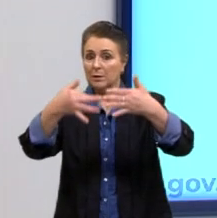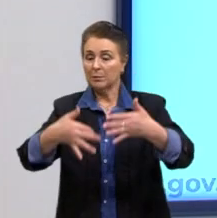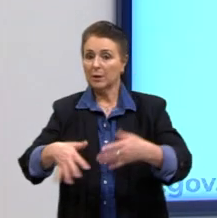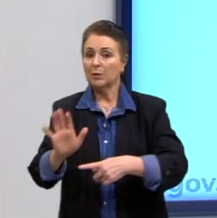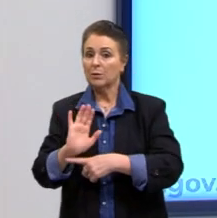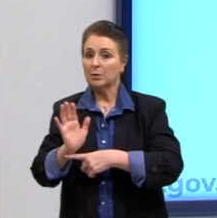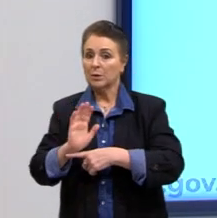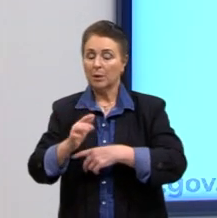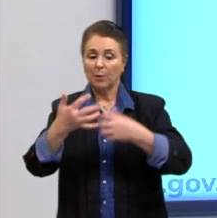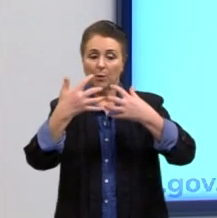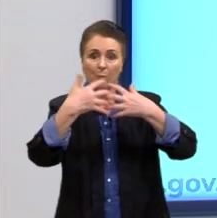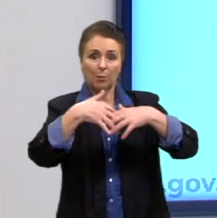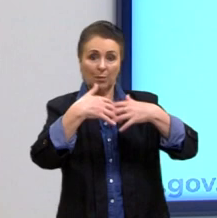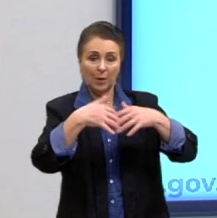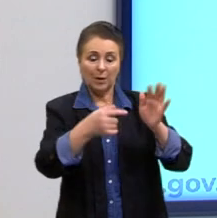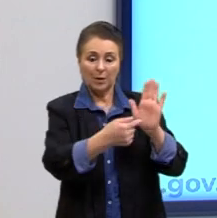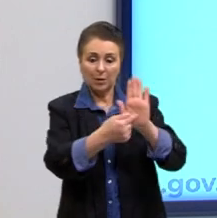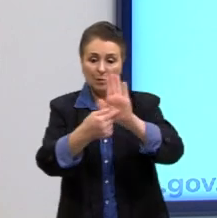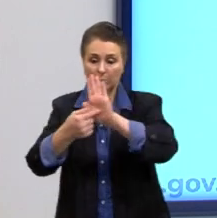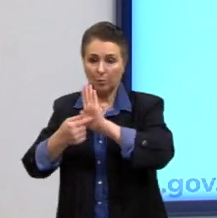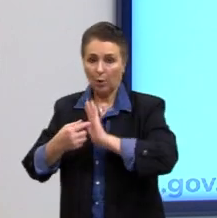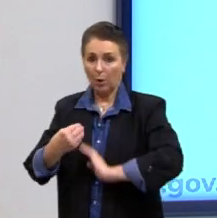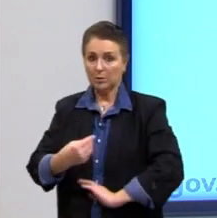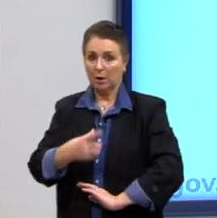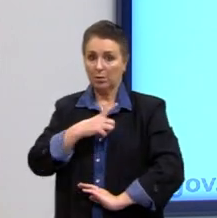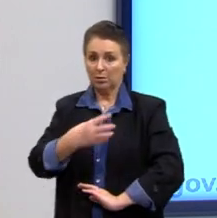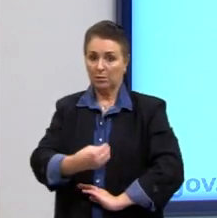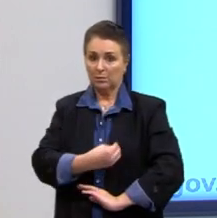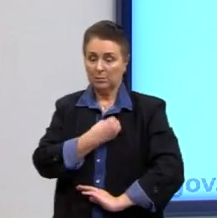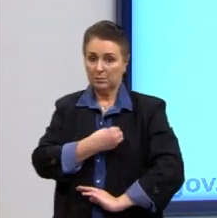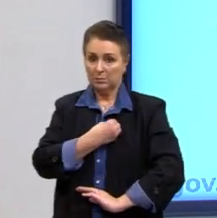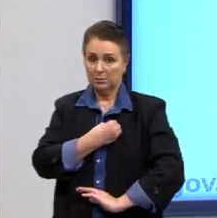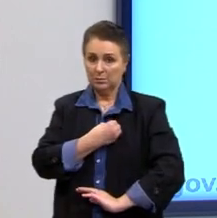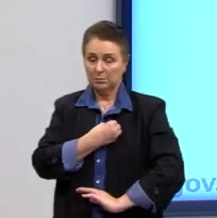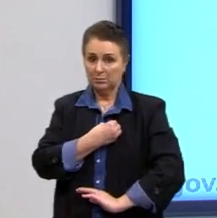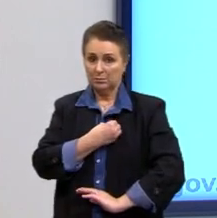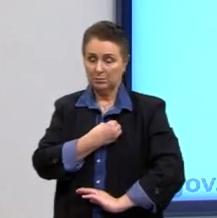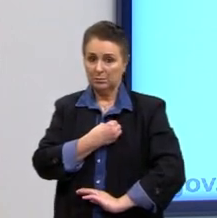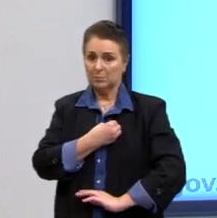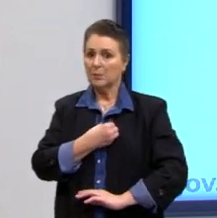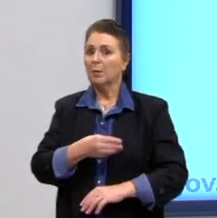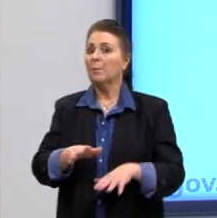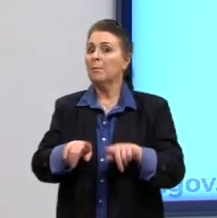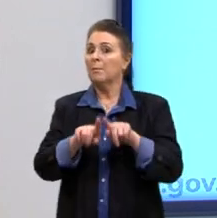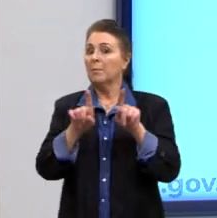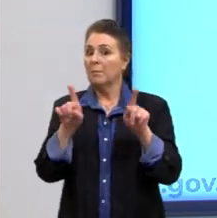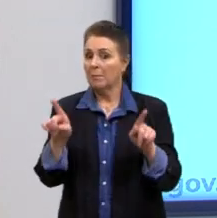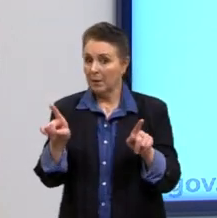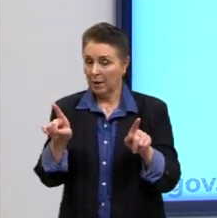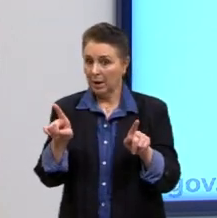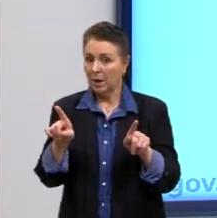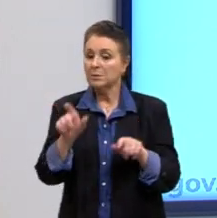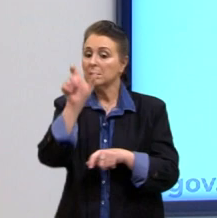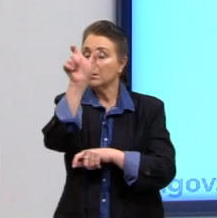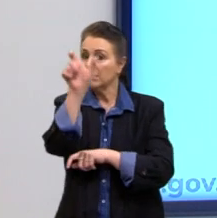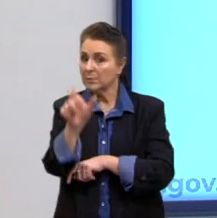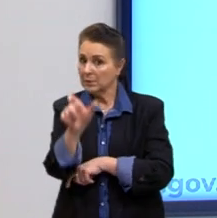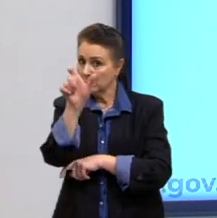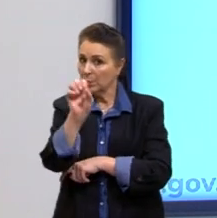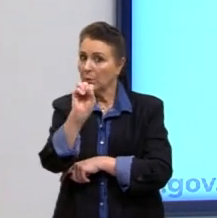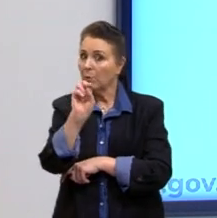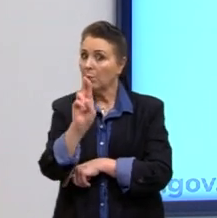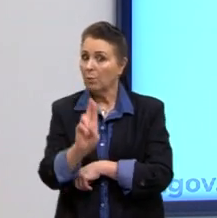que registra a existência e a restitui como tal, porém levando em consideração o indivíduo. Ou